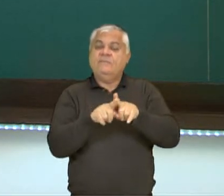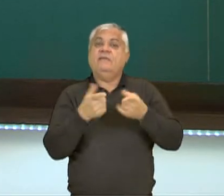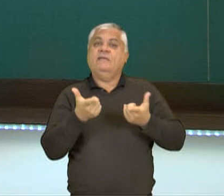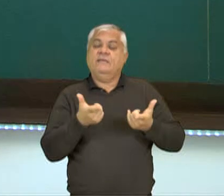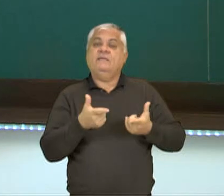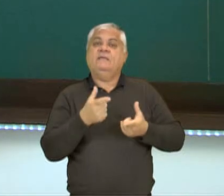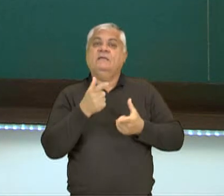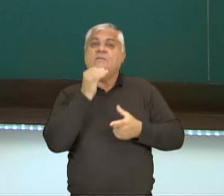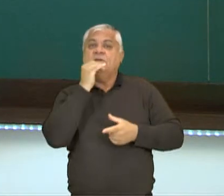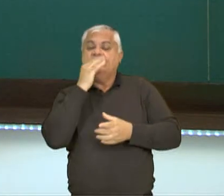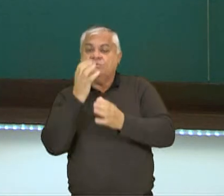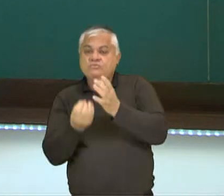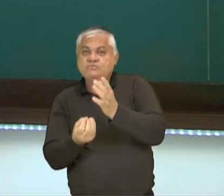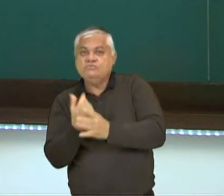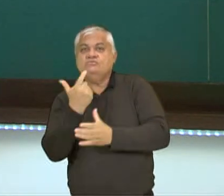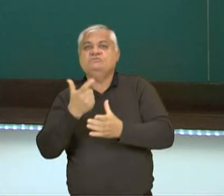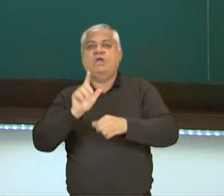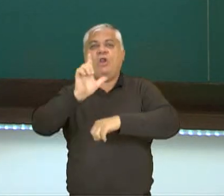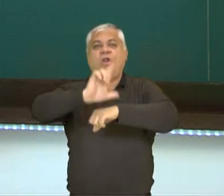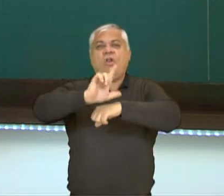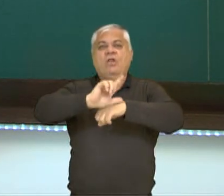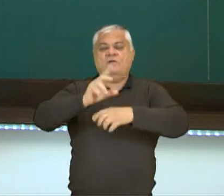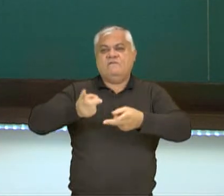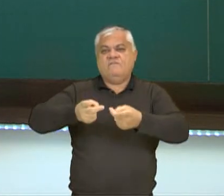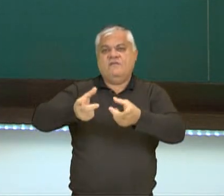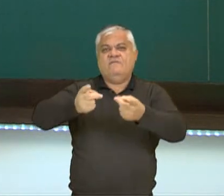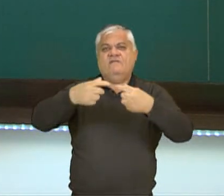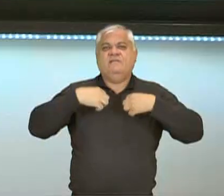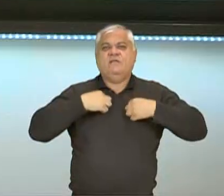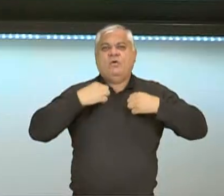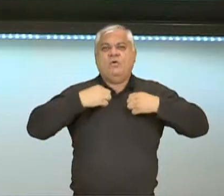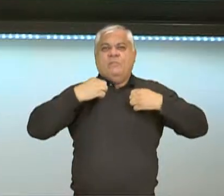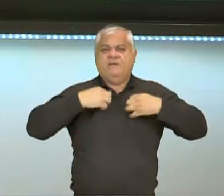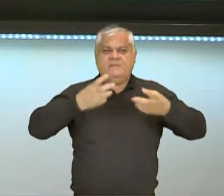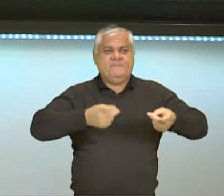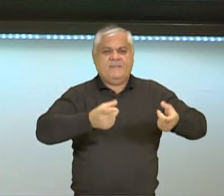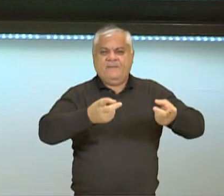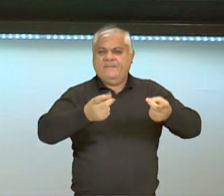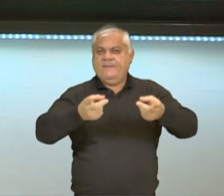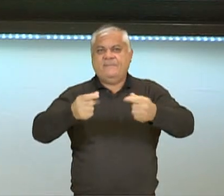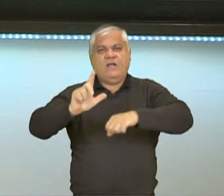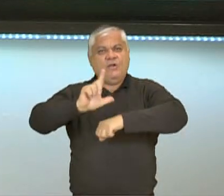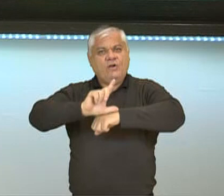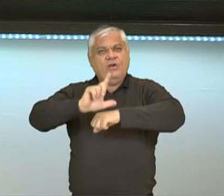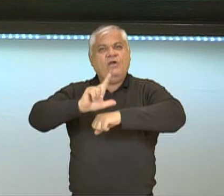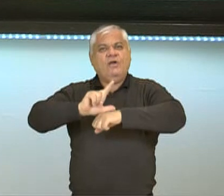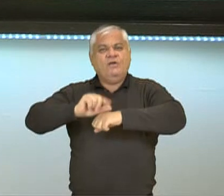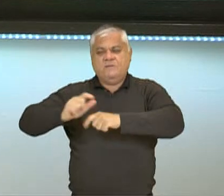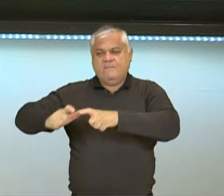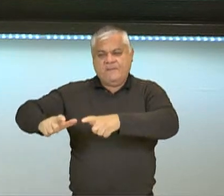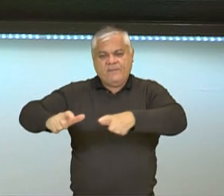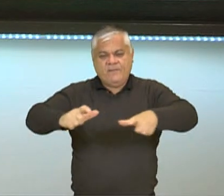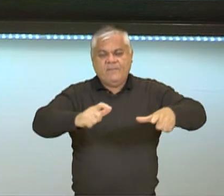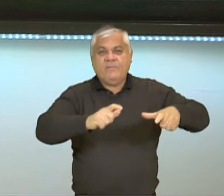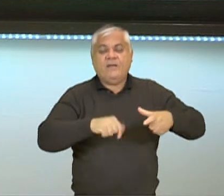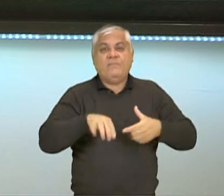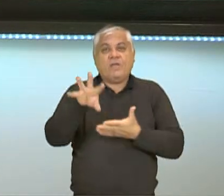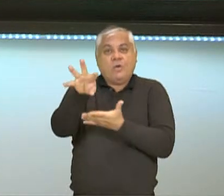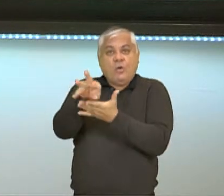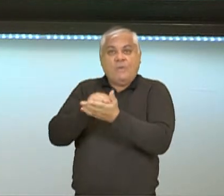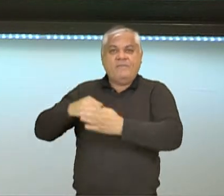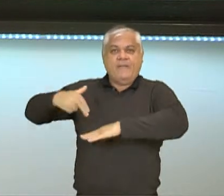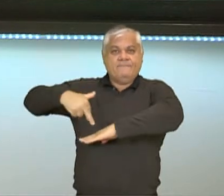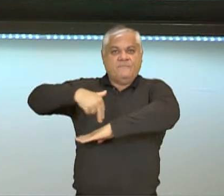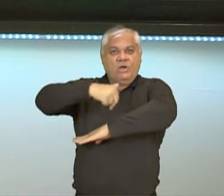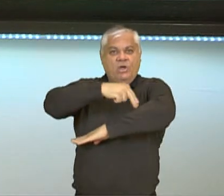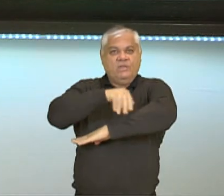de lugares onde vão vender tecidos, vão ser estabelecidos lugares onde a ideia da moda europeia